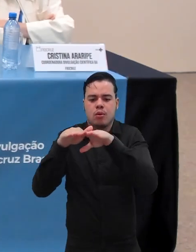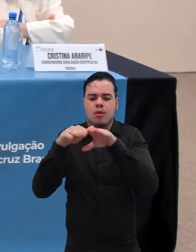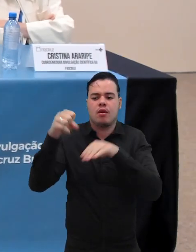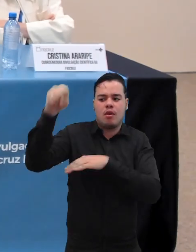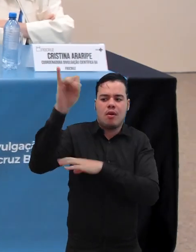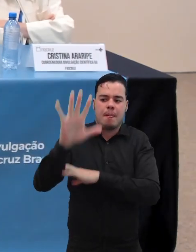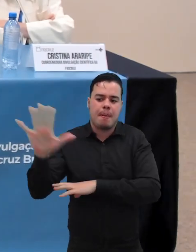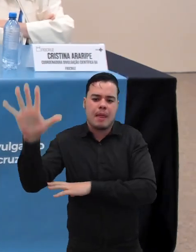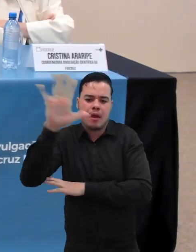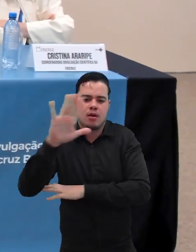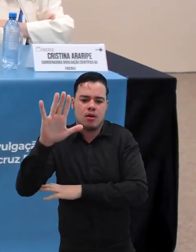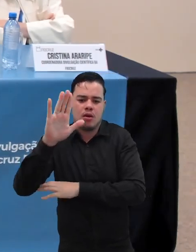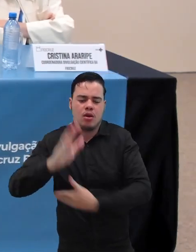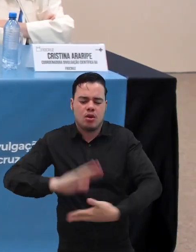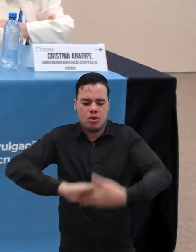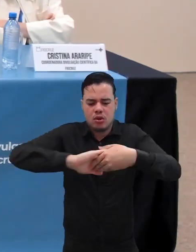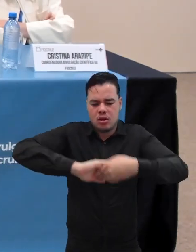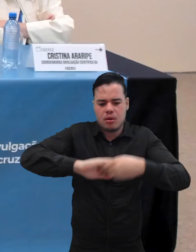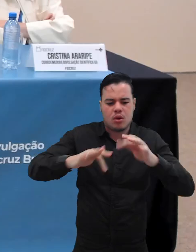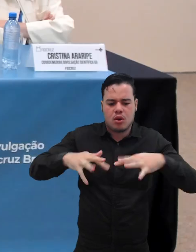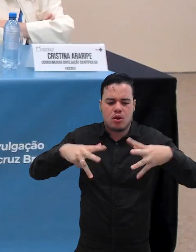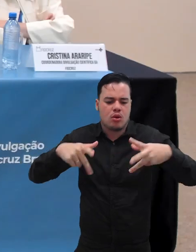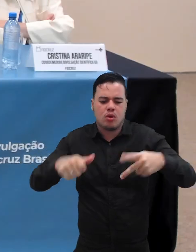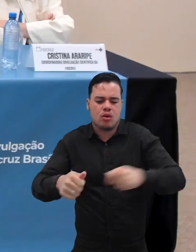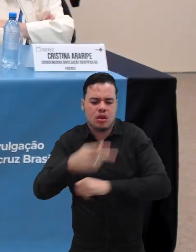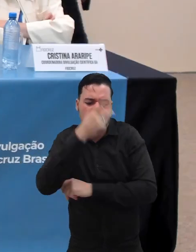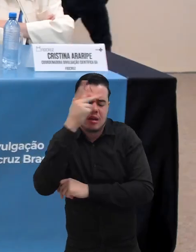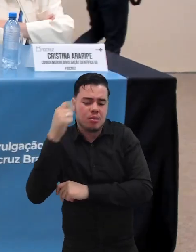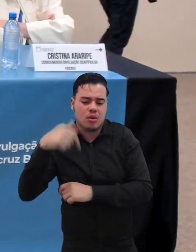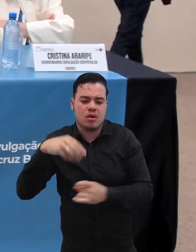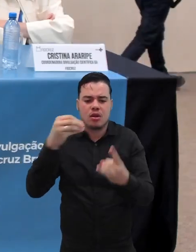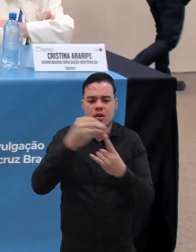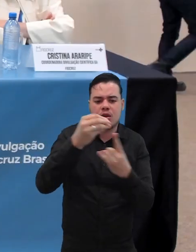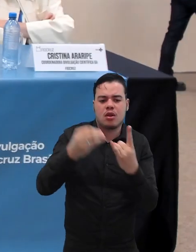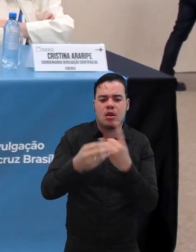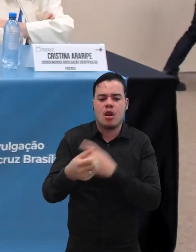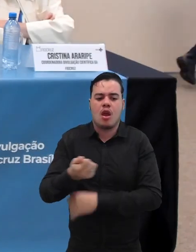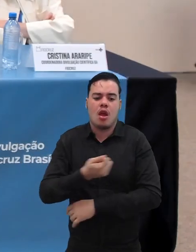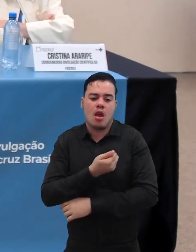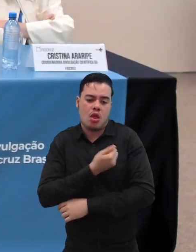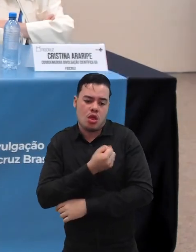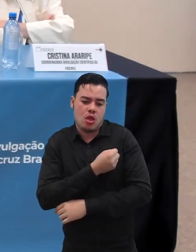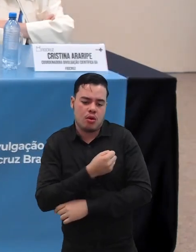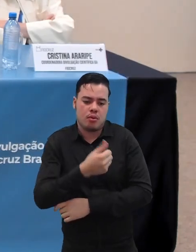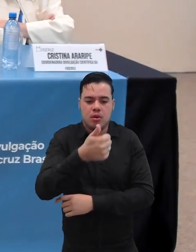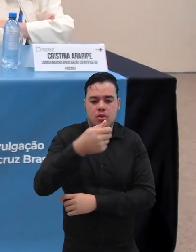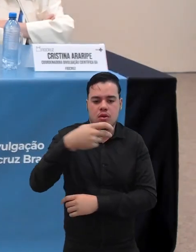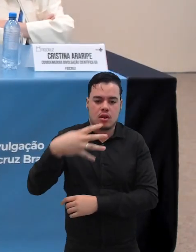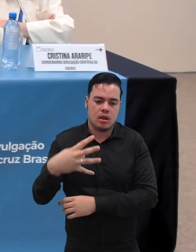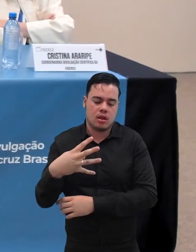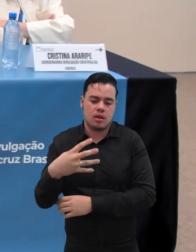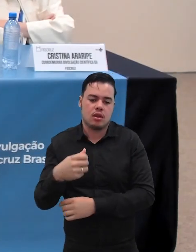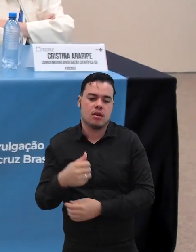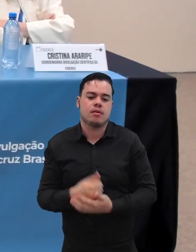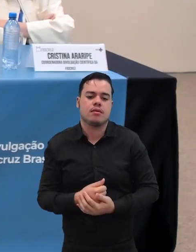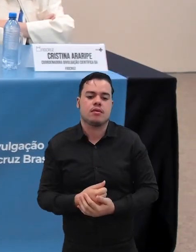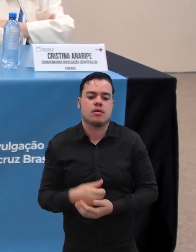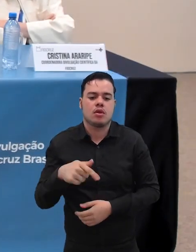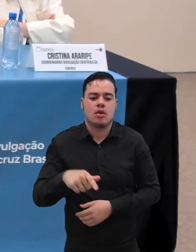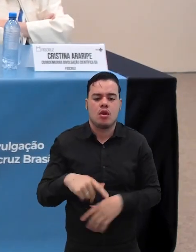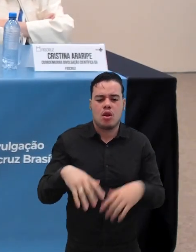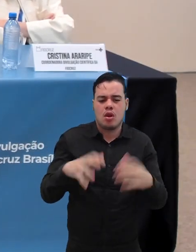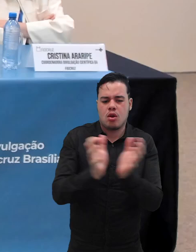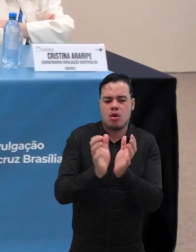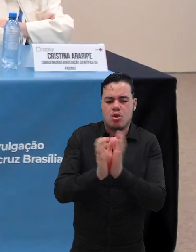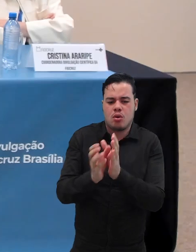nossos colegas da Fiocruz aqui presentes, pela tese 10 do nosso Congresso Interno, né, em